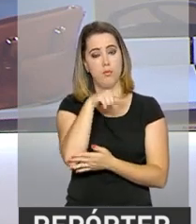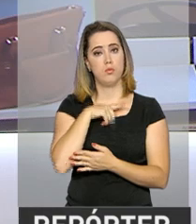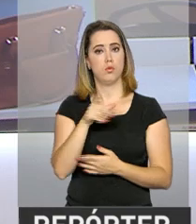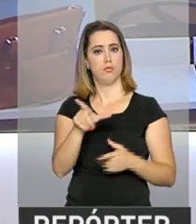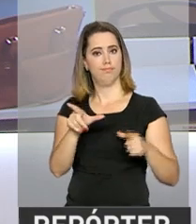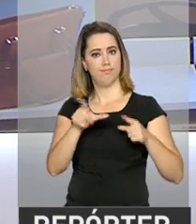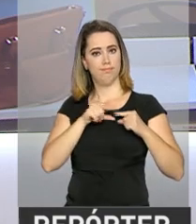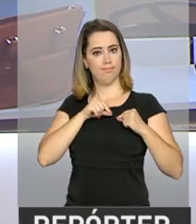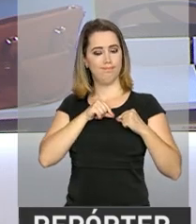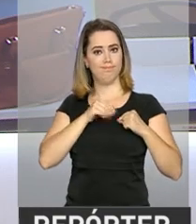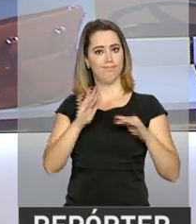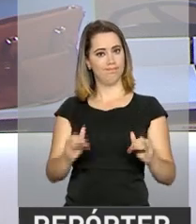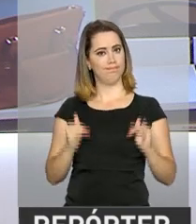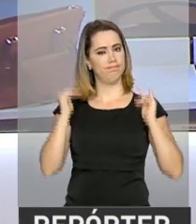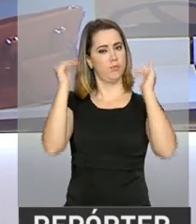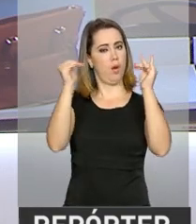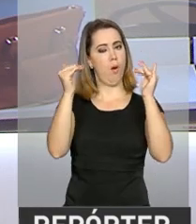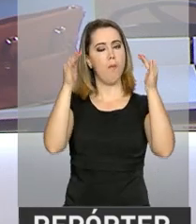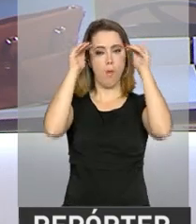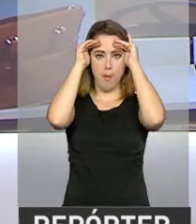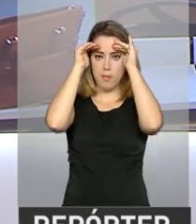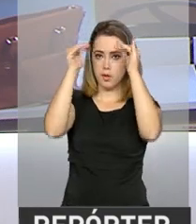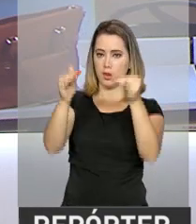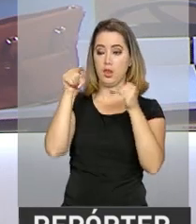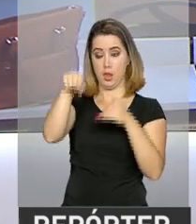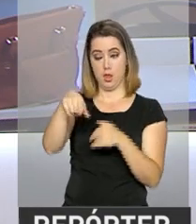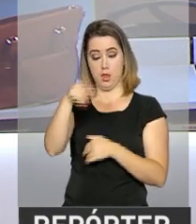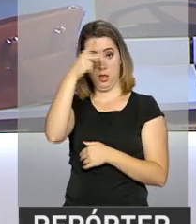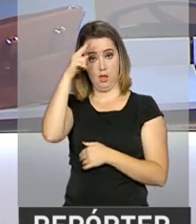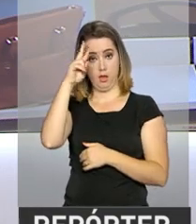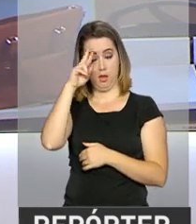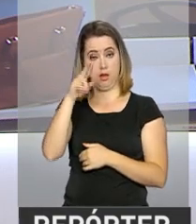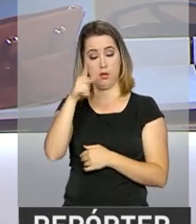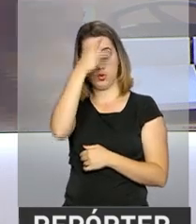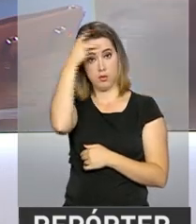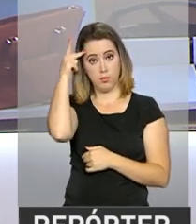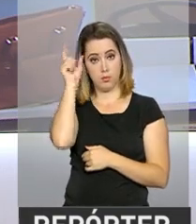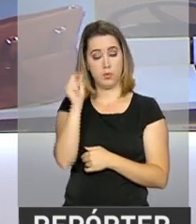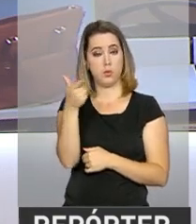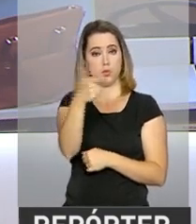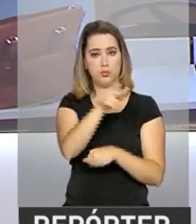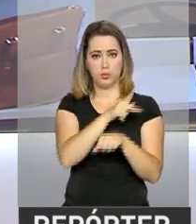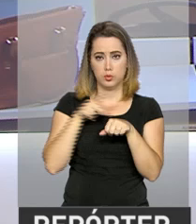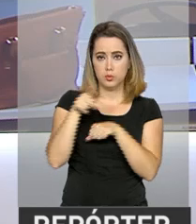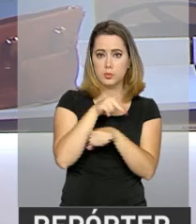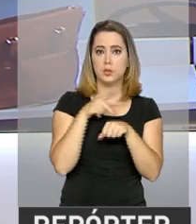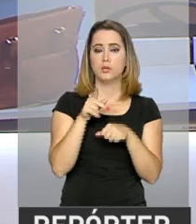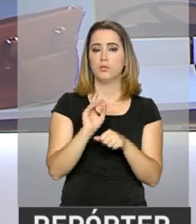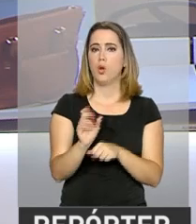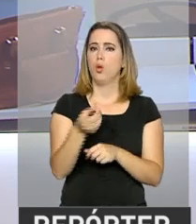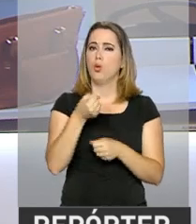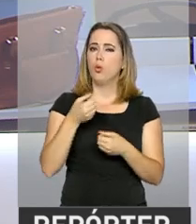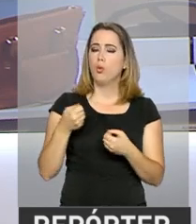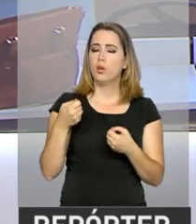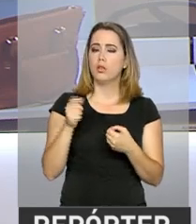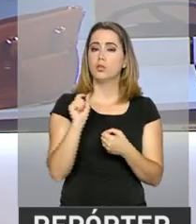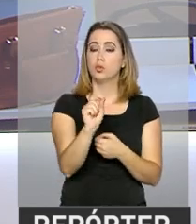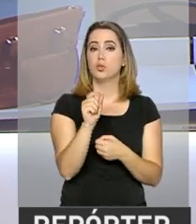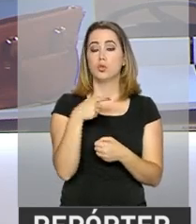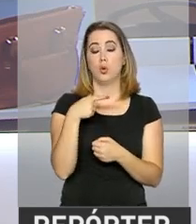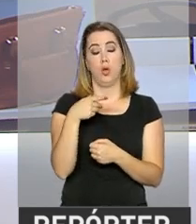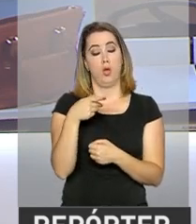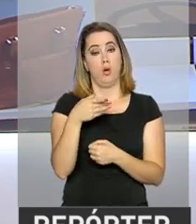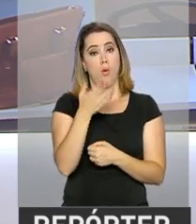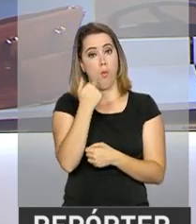Cruzeiro do Sul a mais alta homenagem conferida a autoridades estrangeiras durante o brinde o presidente Michel Temer faltou os